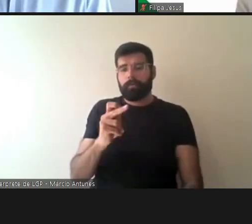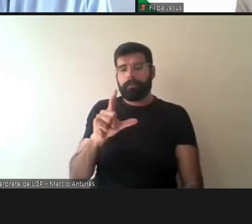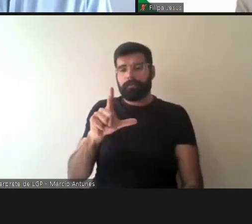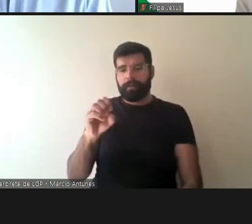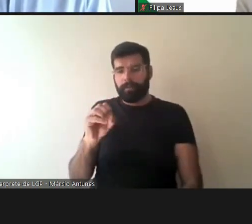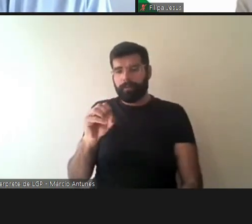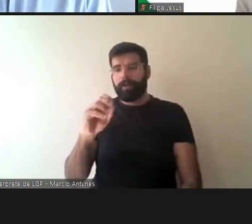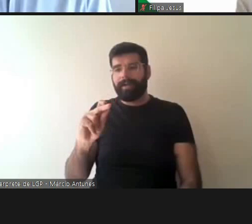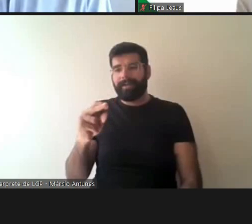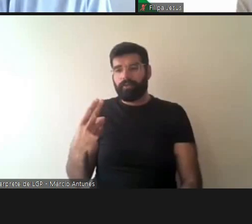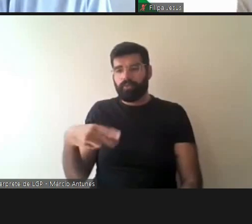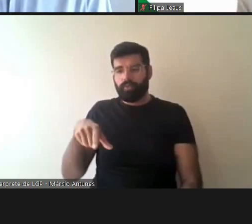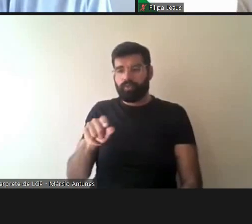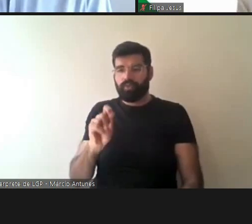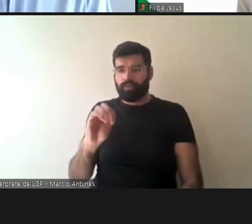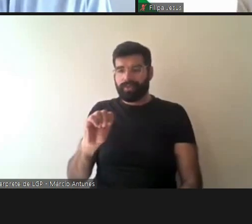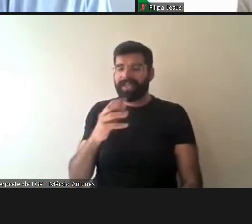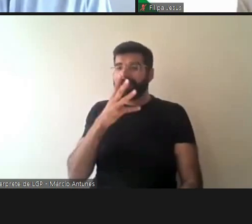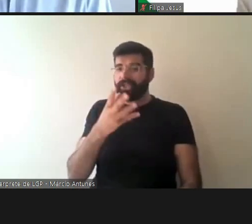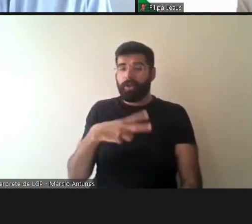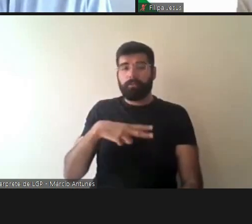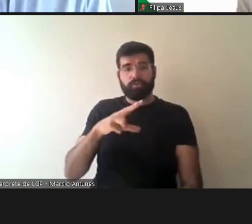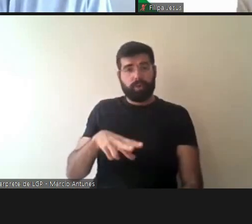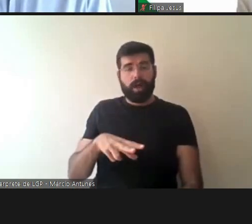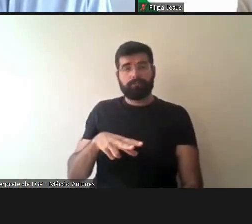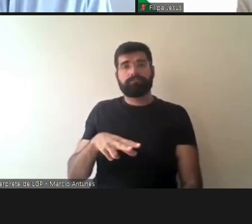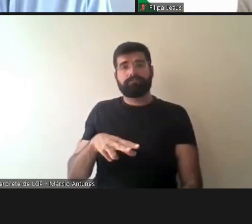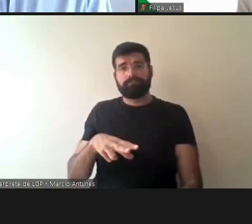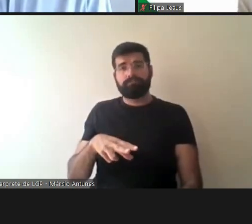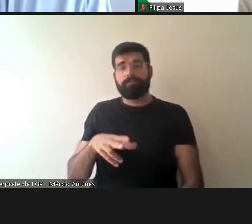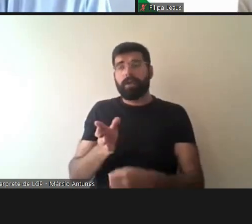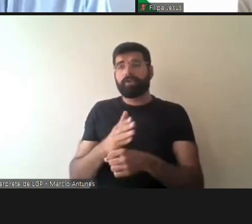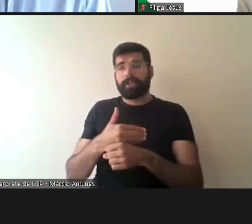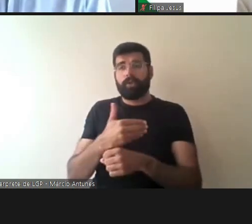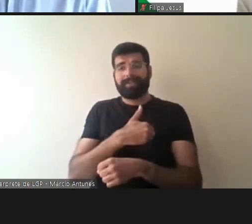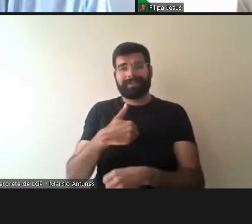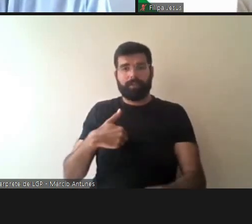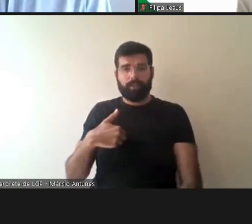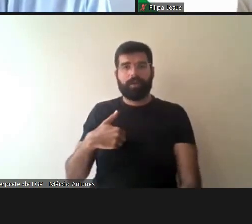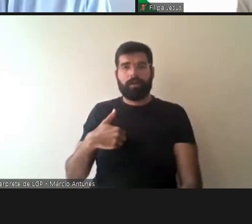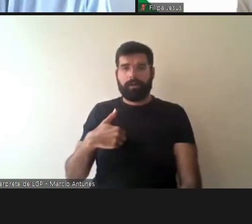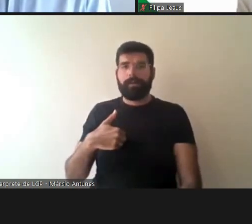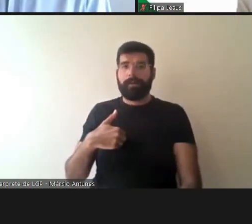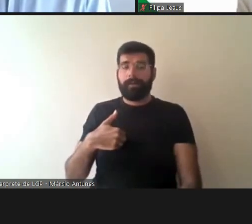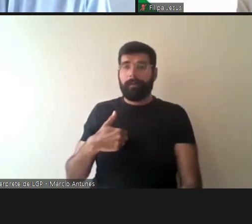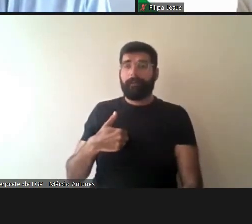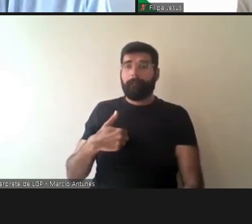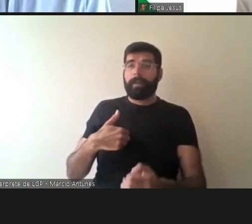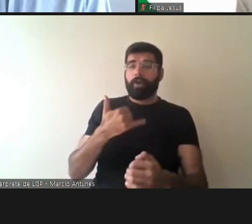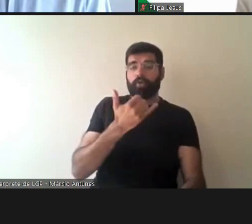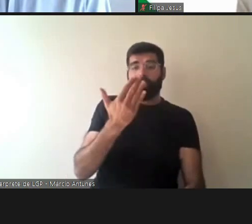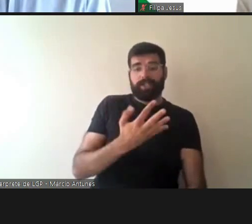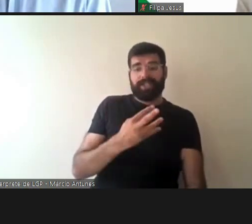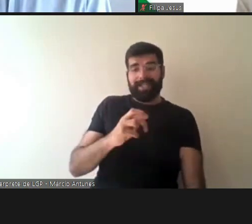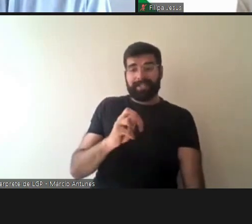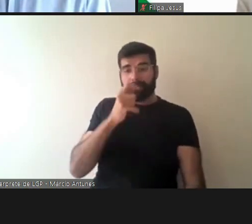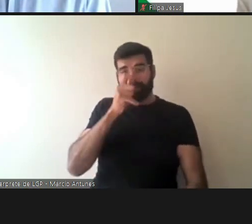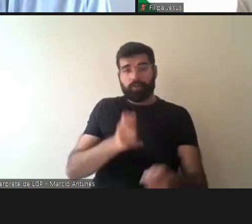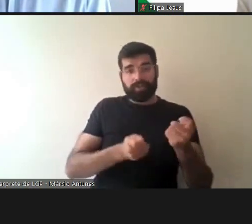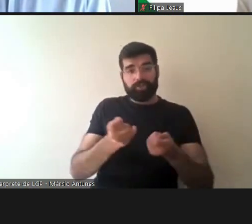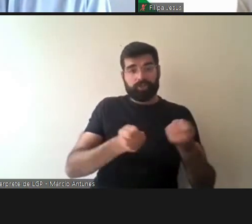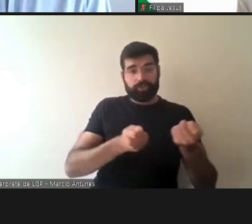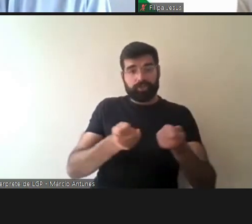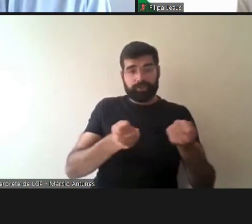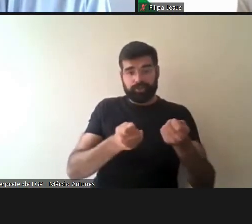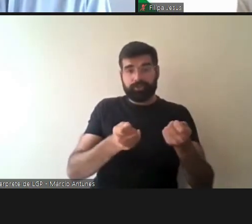e diz-nos que em Portugal, no setor da saúde, mais de 2/3 dos dirigentes intermédios não